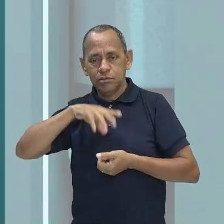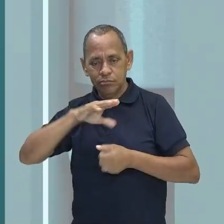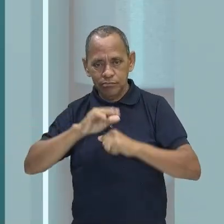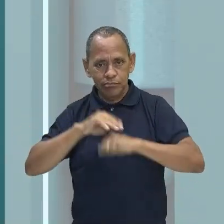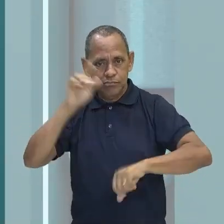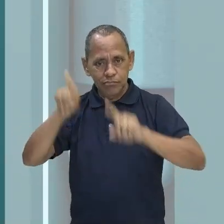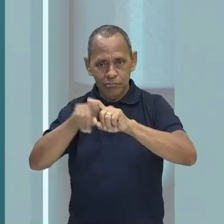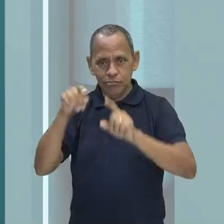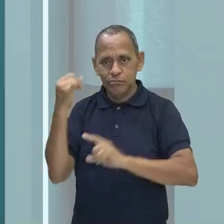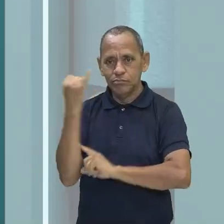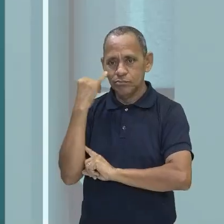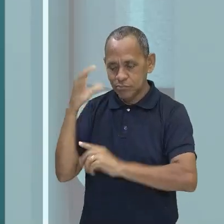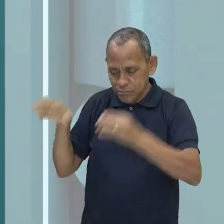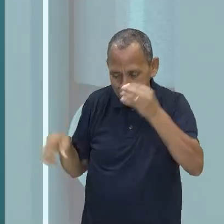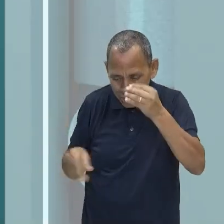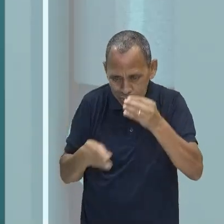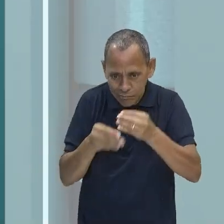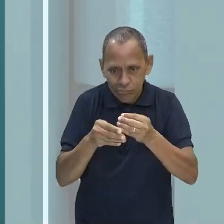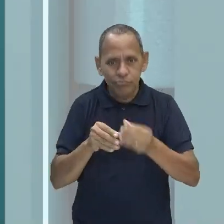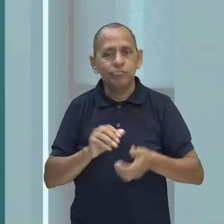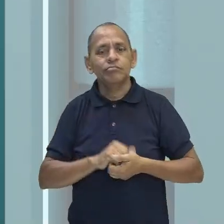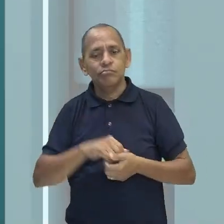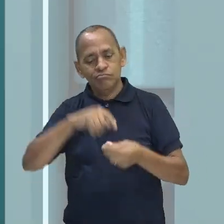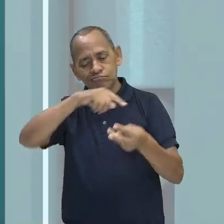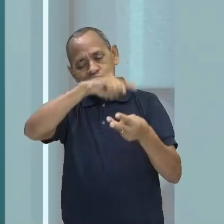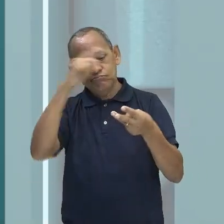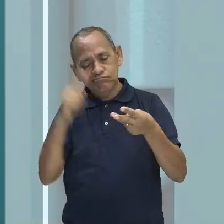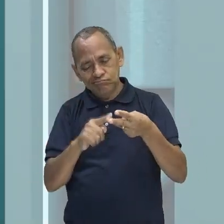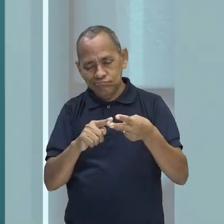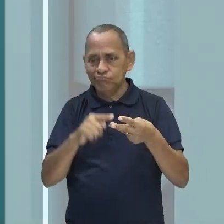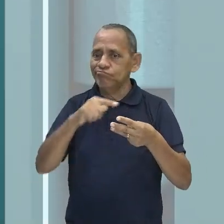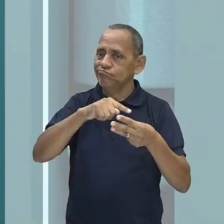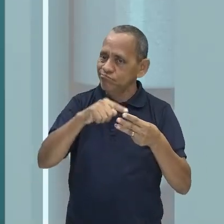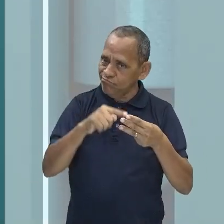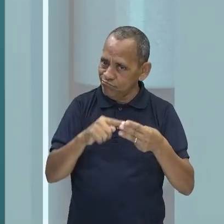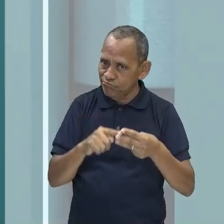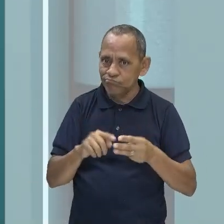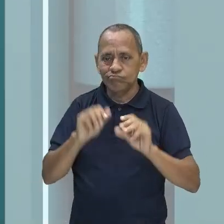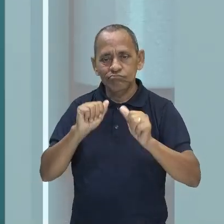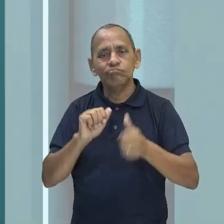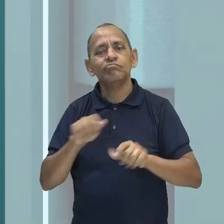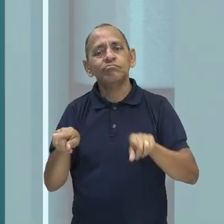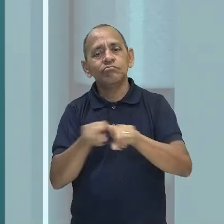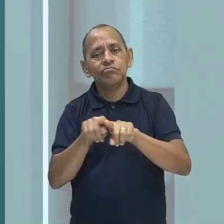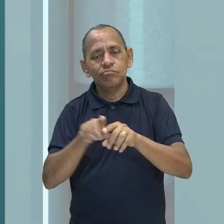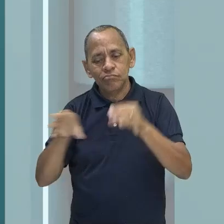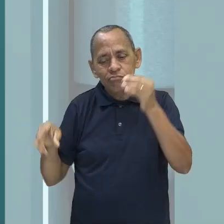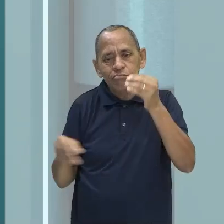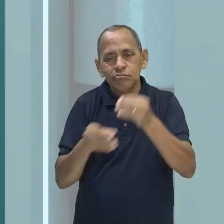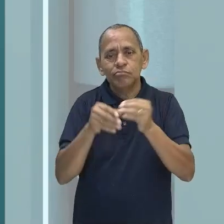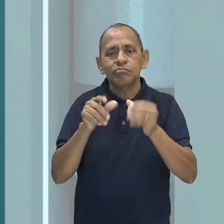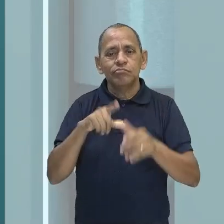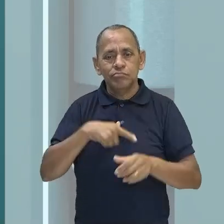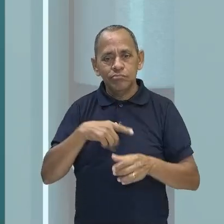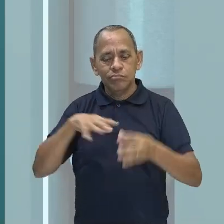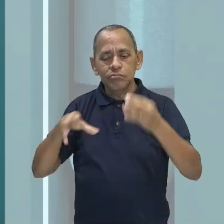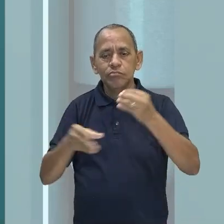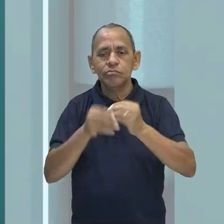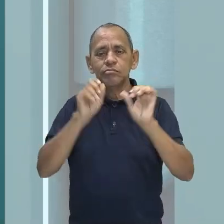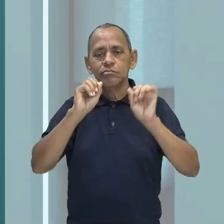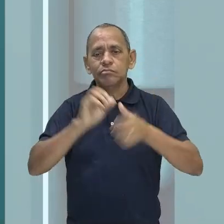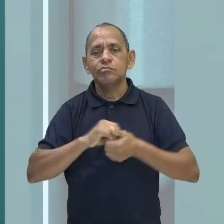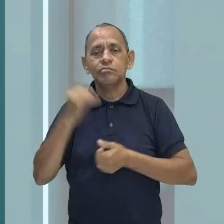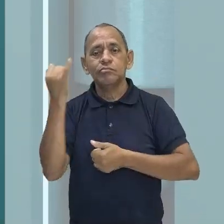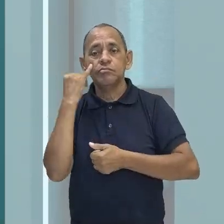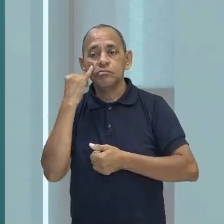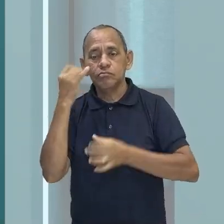mais aposto, quanto mais adjunto adnominal ou mesmo advérbio eu colocar, eu acrescento informações, detalhes